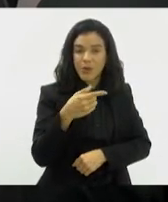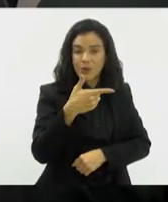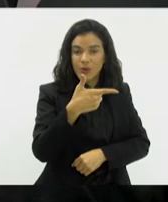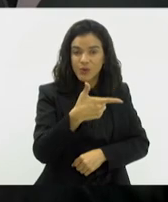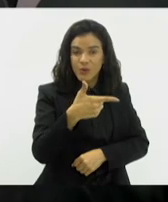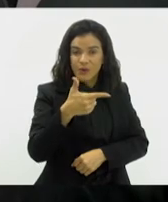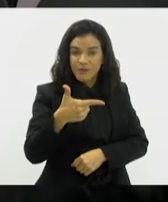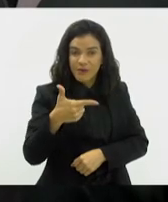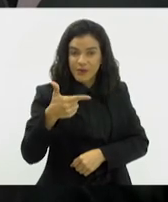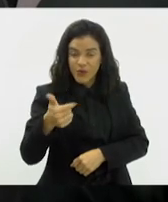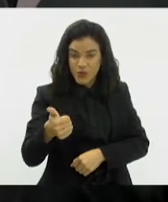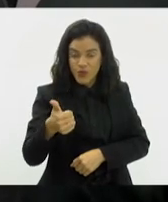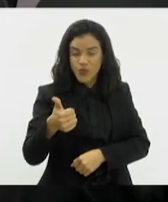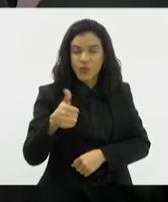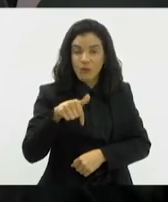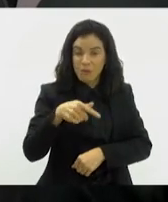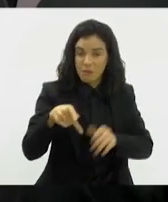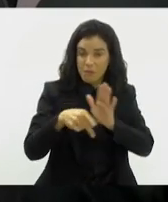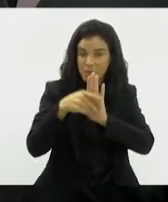1221 aqui do Rio de Janeiro,